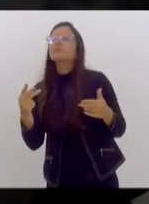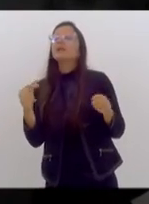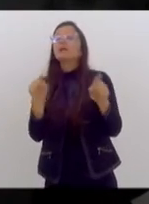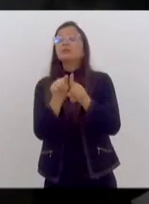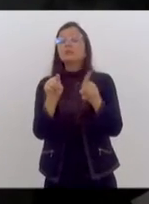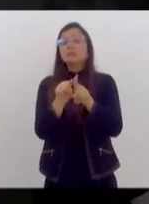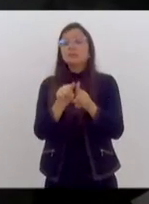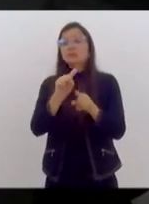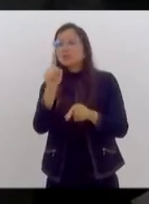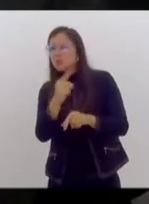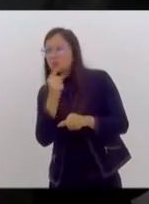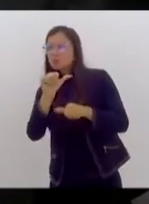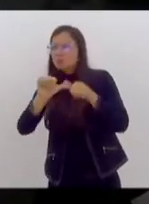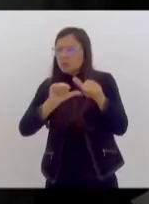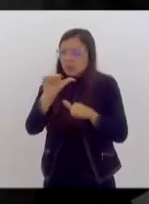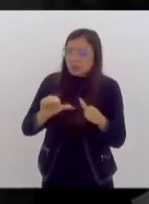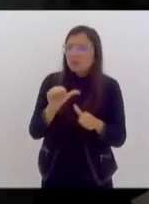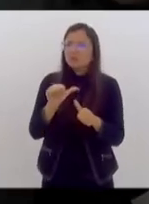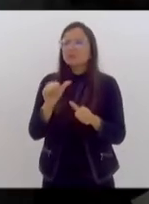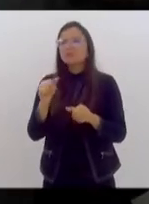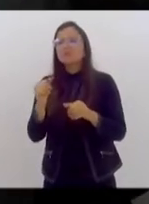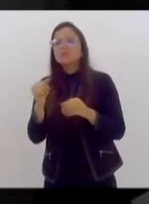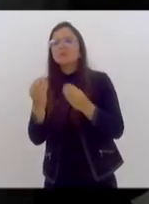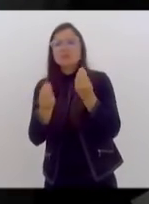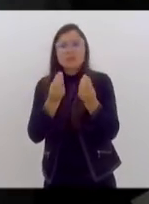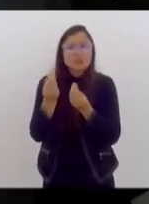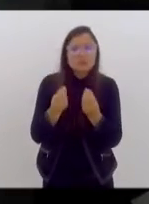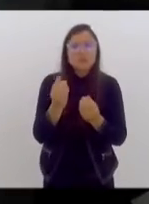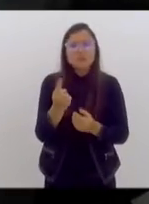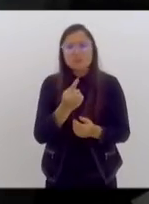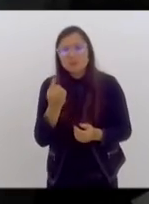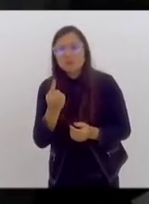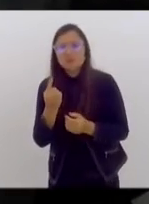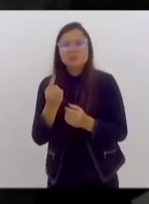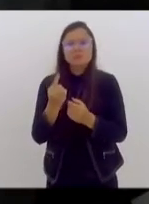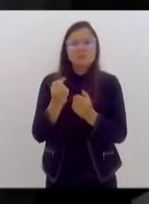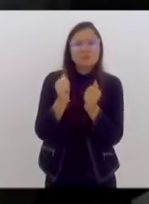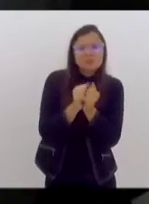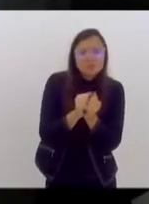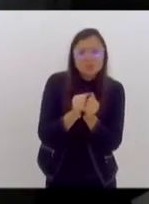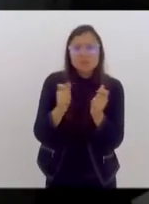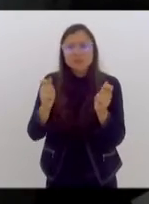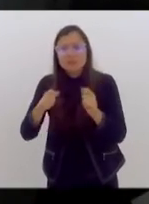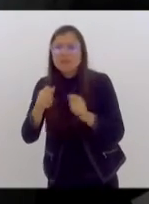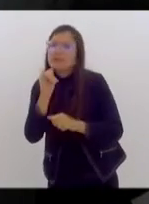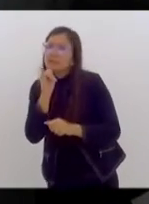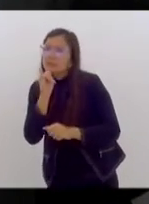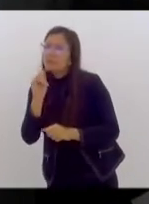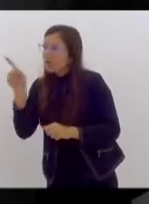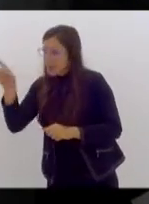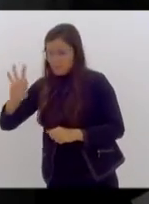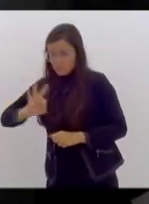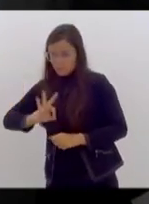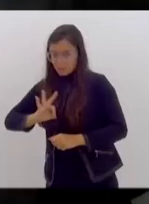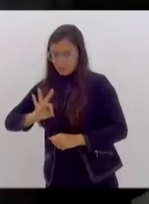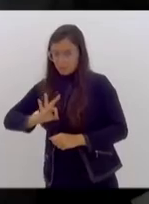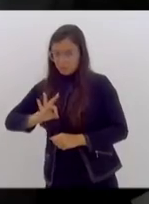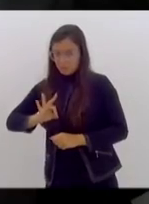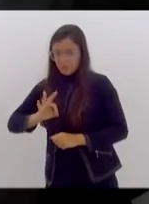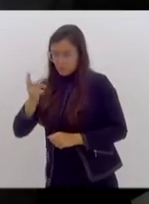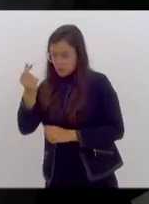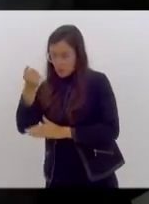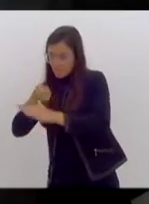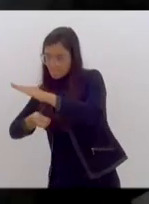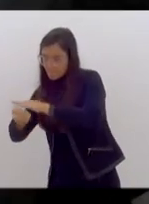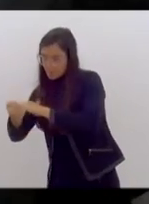alteração a gente preveja assim né Vamos então acho que podemos diminuir o valor da polícia militar e